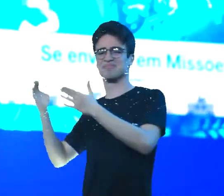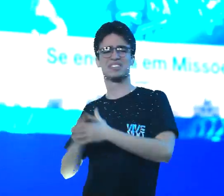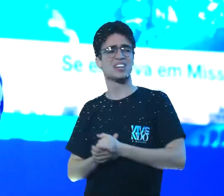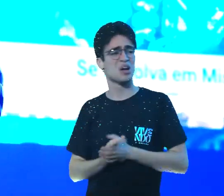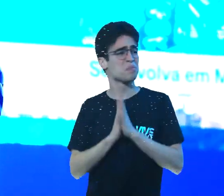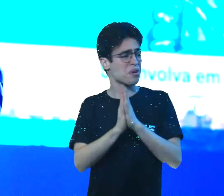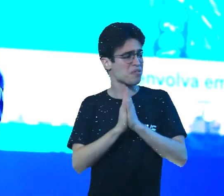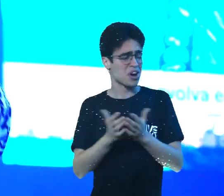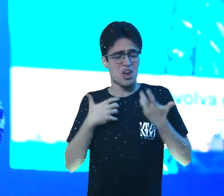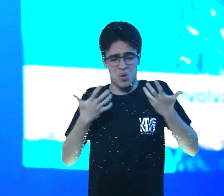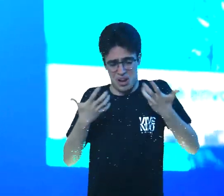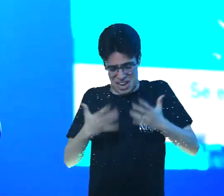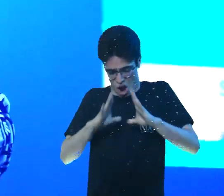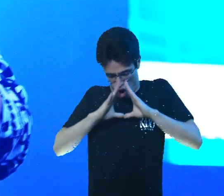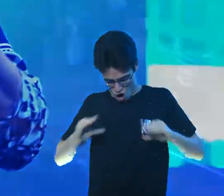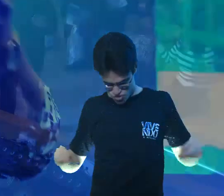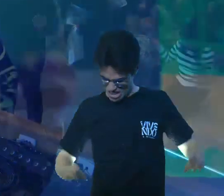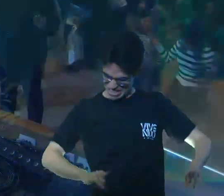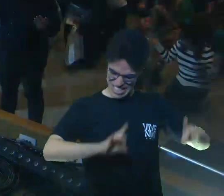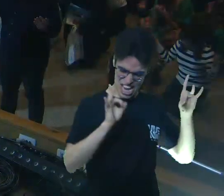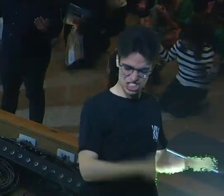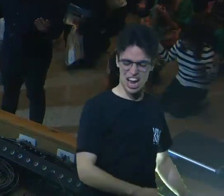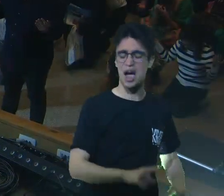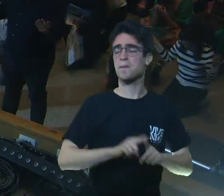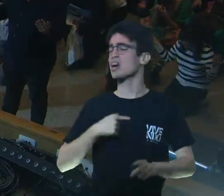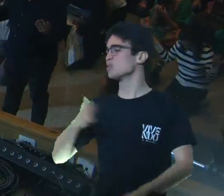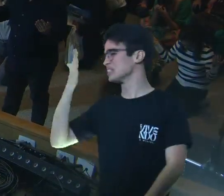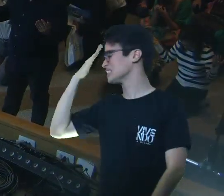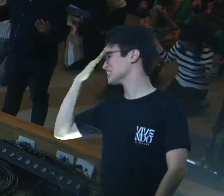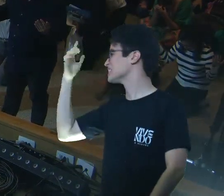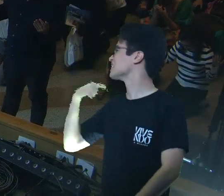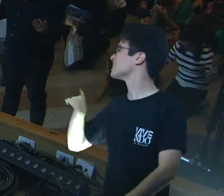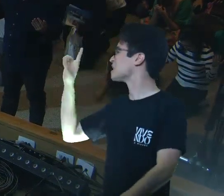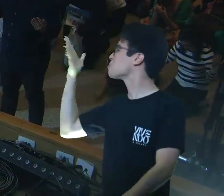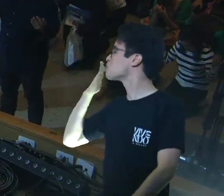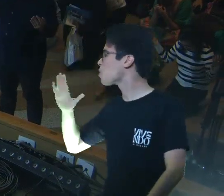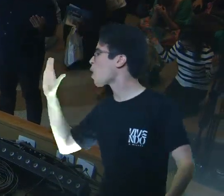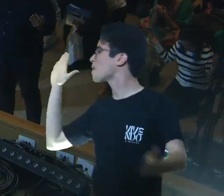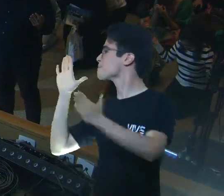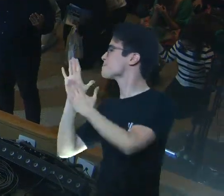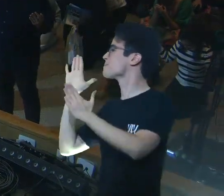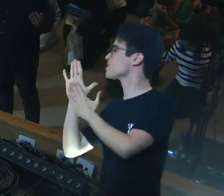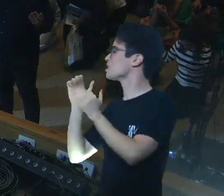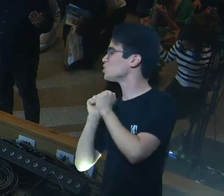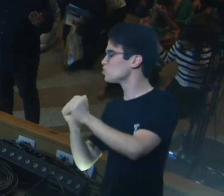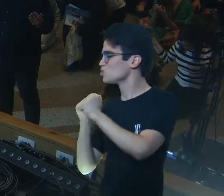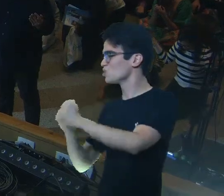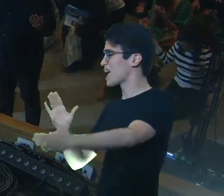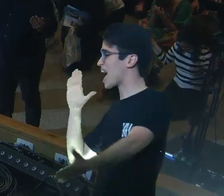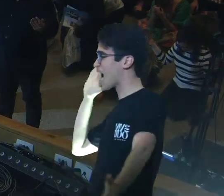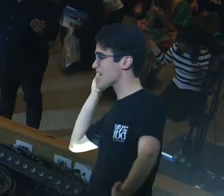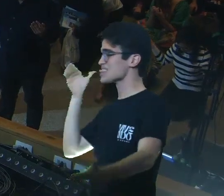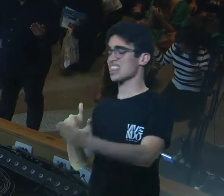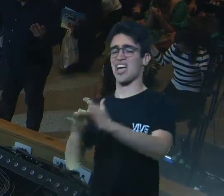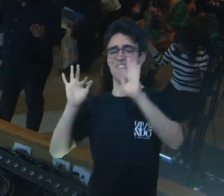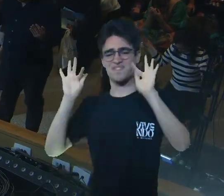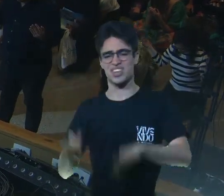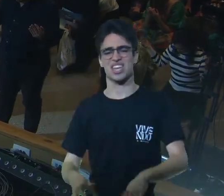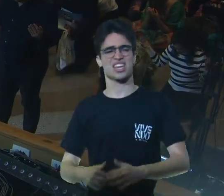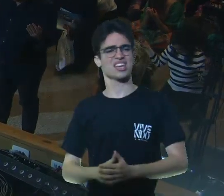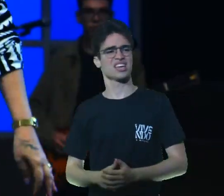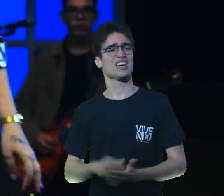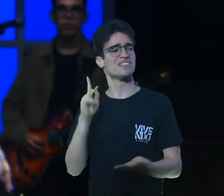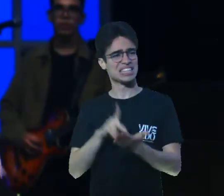as tendas. E eu sei que o Senhor prometeu estar comigo até o dia final. Vai